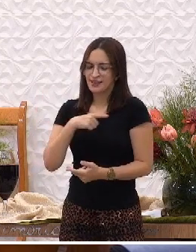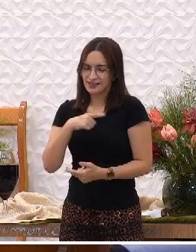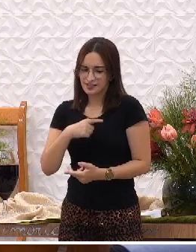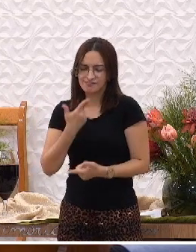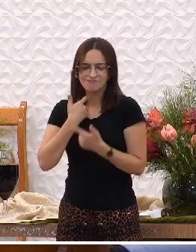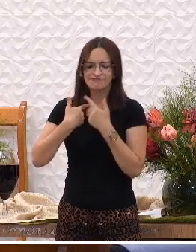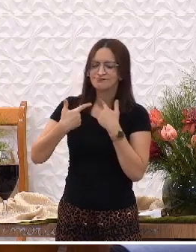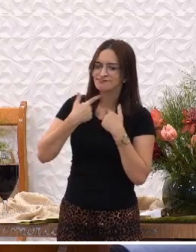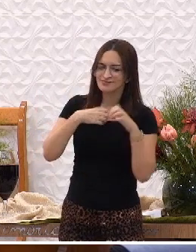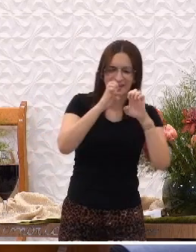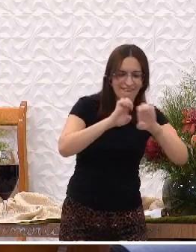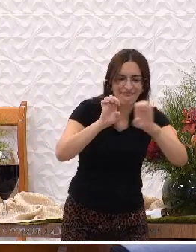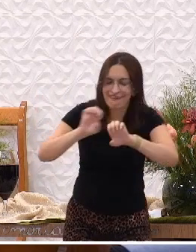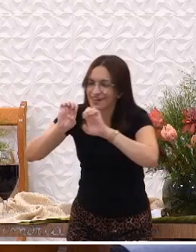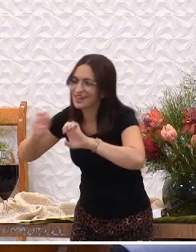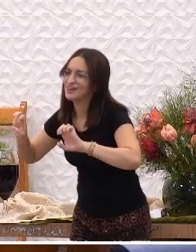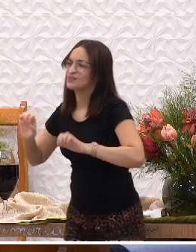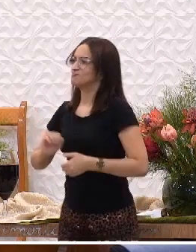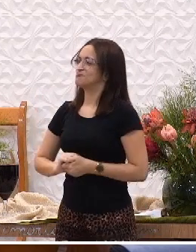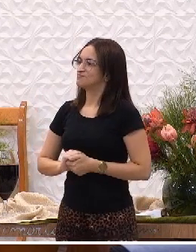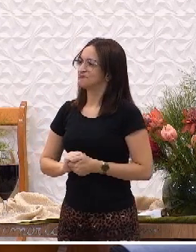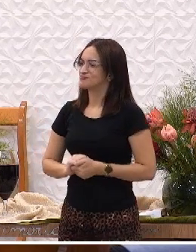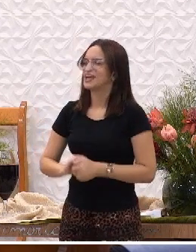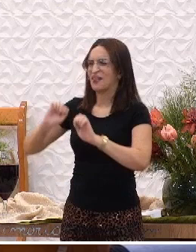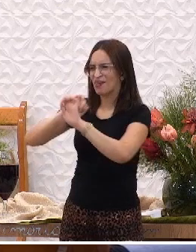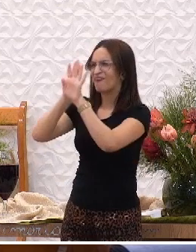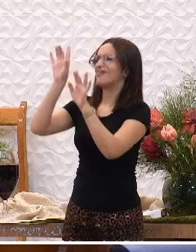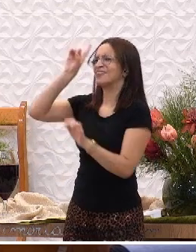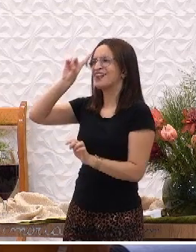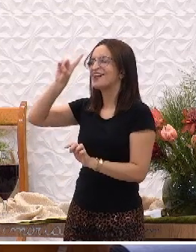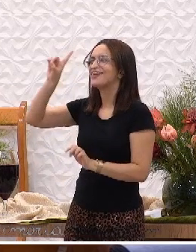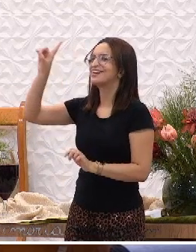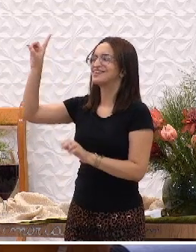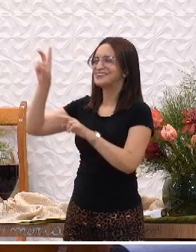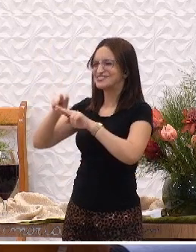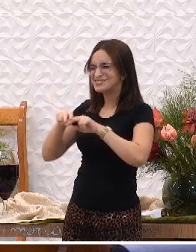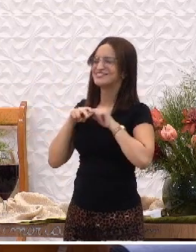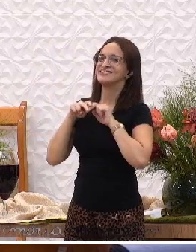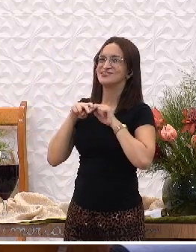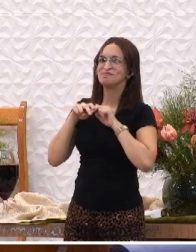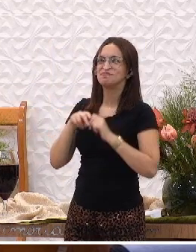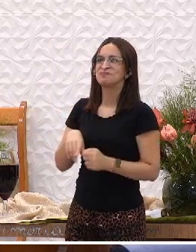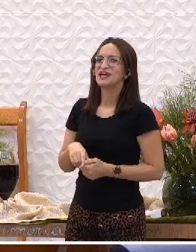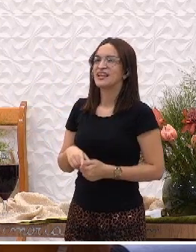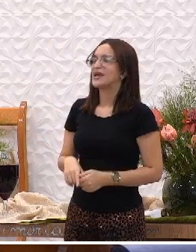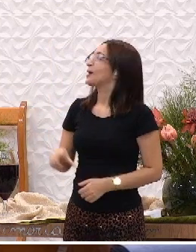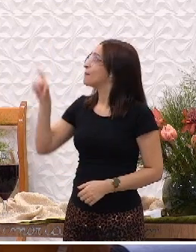a mensagem de Deus, né? E toda a glória seja dada a Deus por isso, tá? Eu coloquei a foto dele aí, do